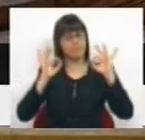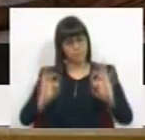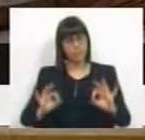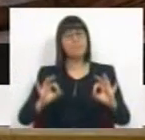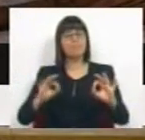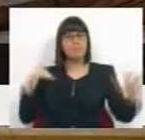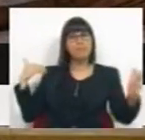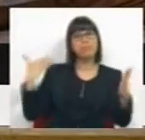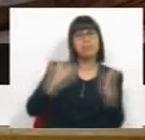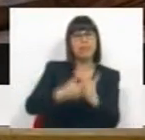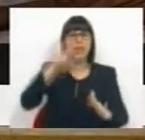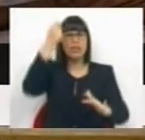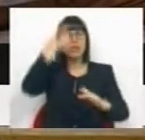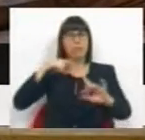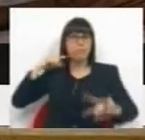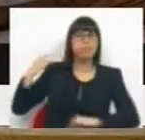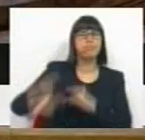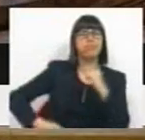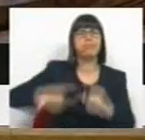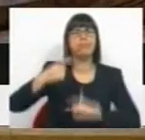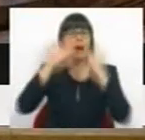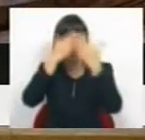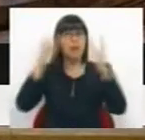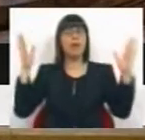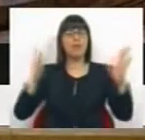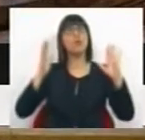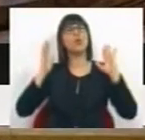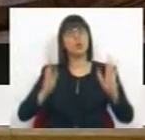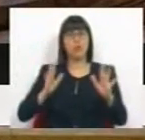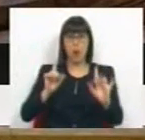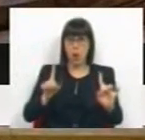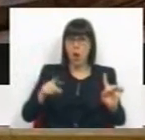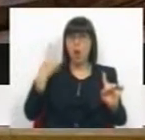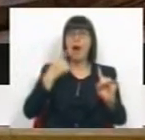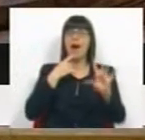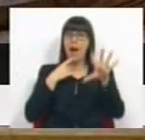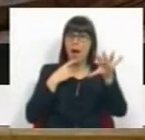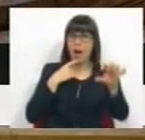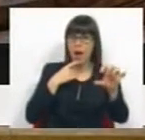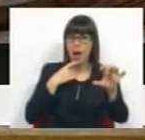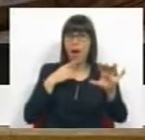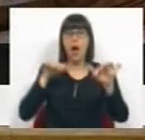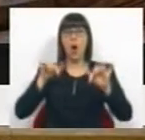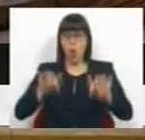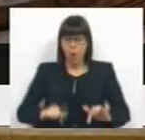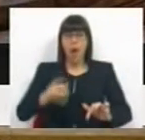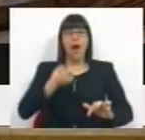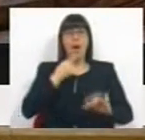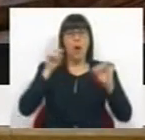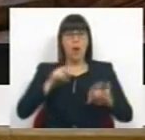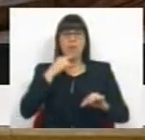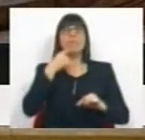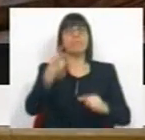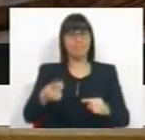certo que ao longo da nossa história democrática, já estivemos mais perto de Abril, mas hoje e neste Abril